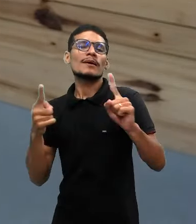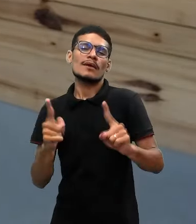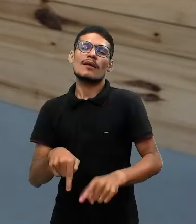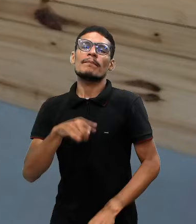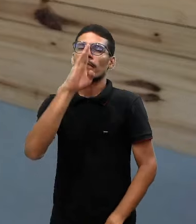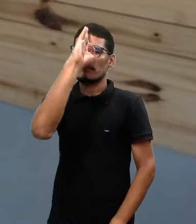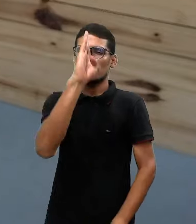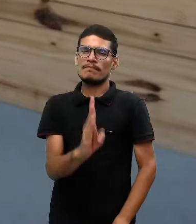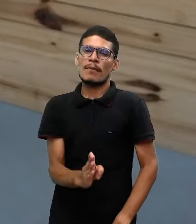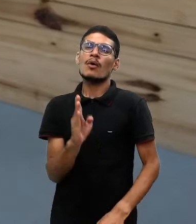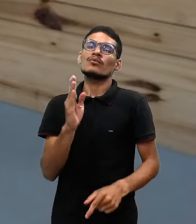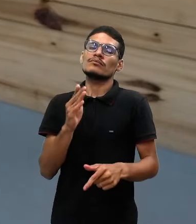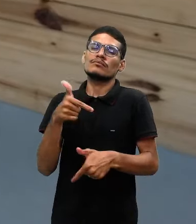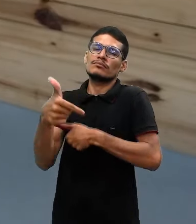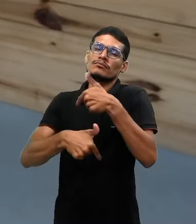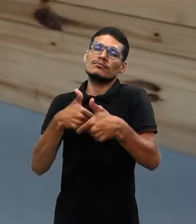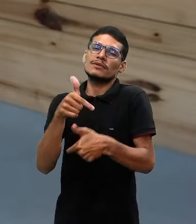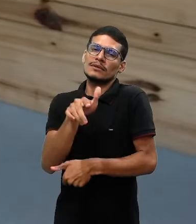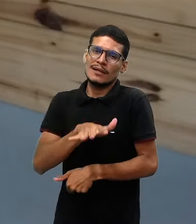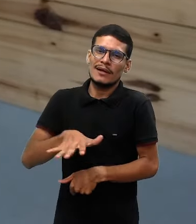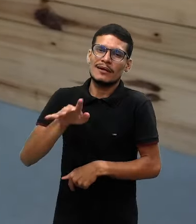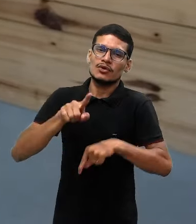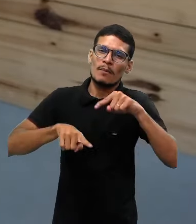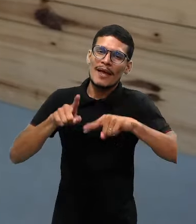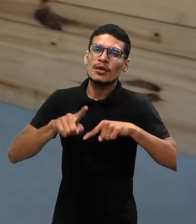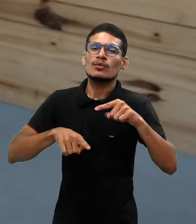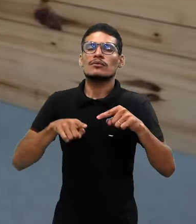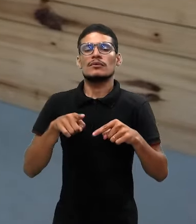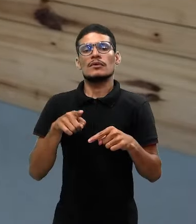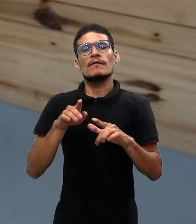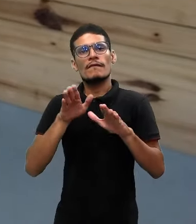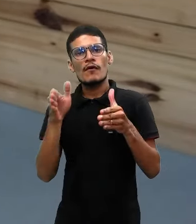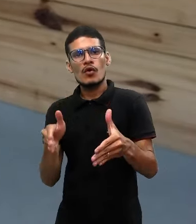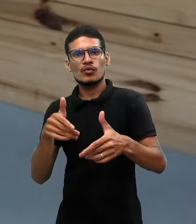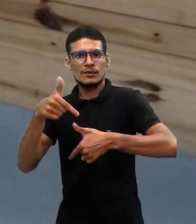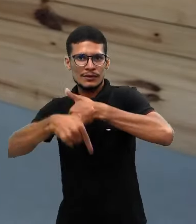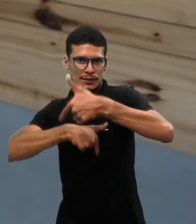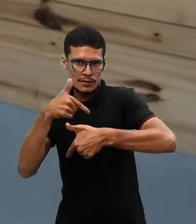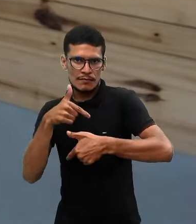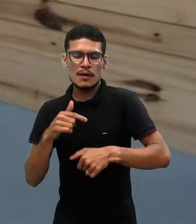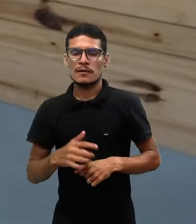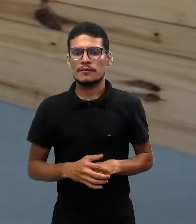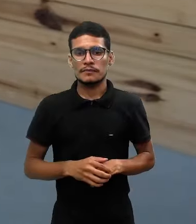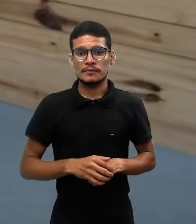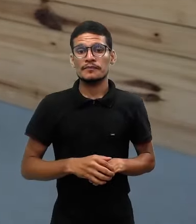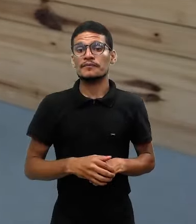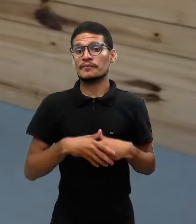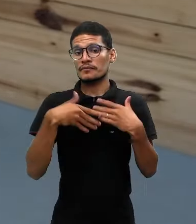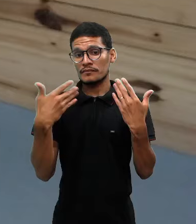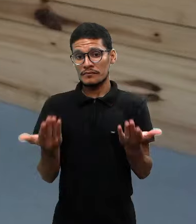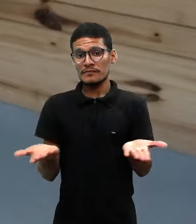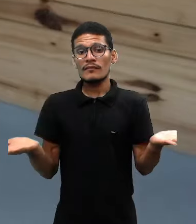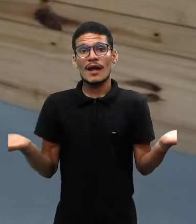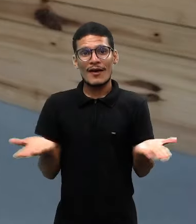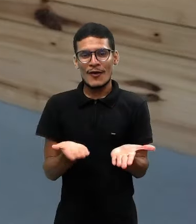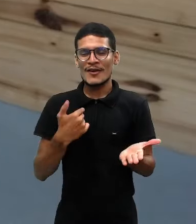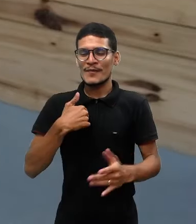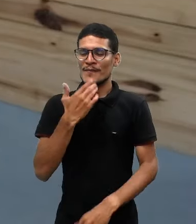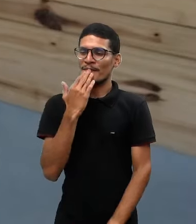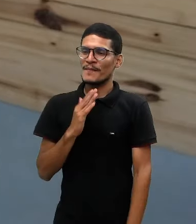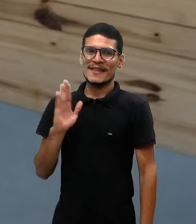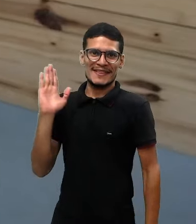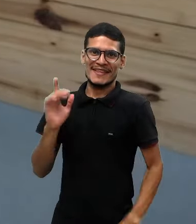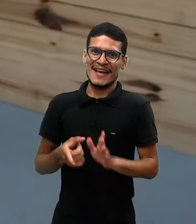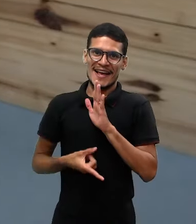principais instrumentos chave para tudo que se relaciona ao trabalho. Aqui, conforme eu prometi